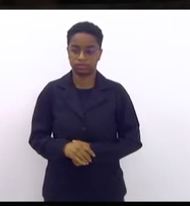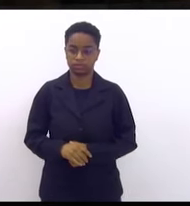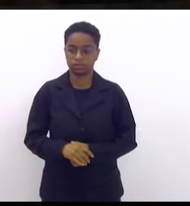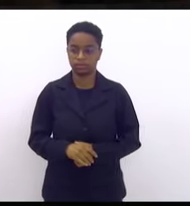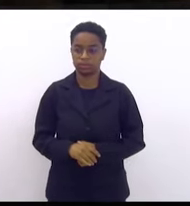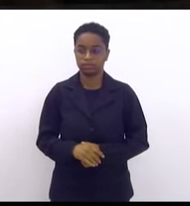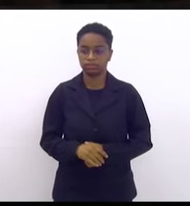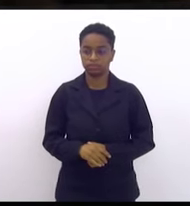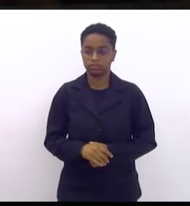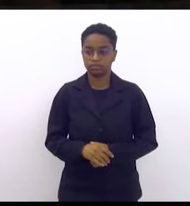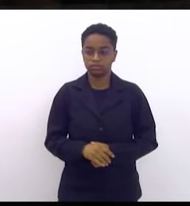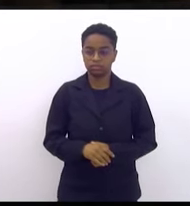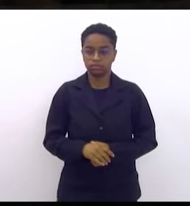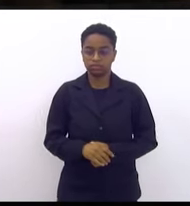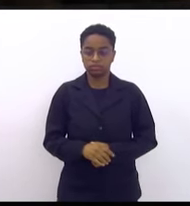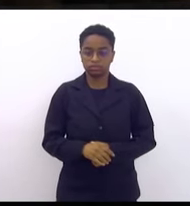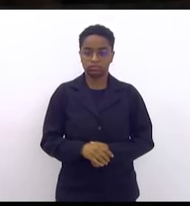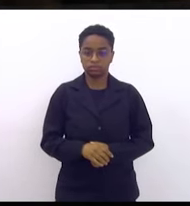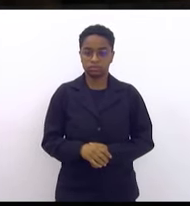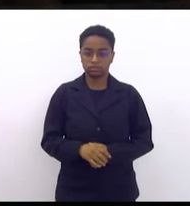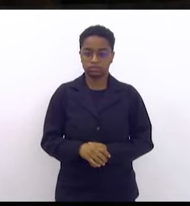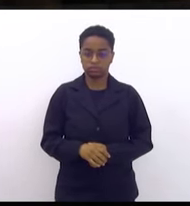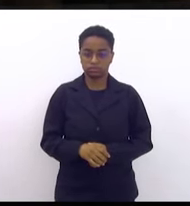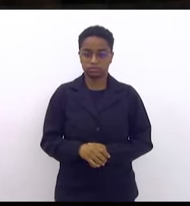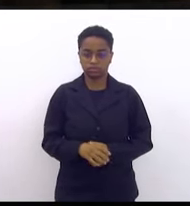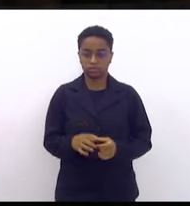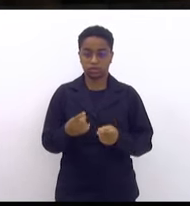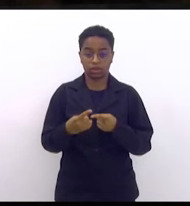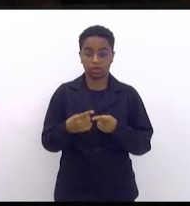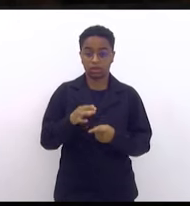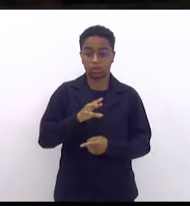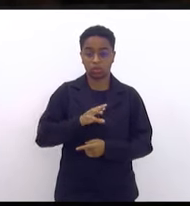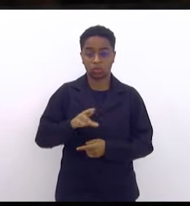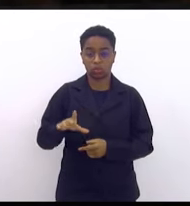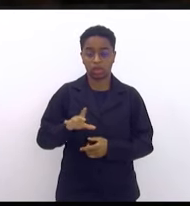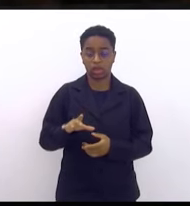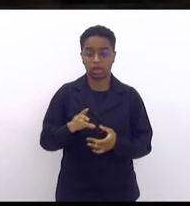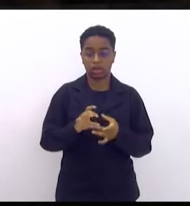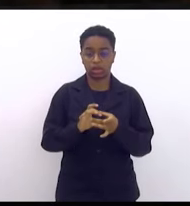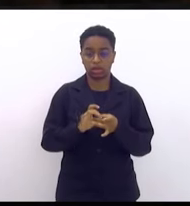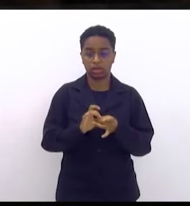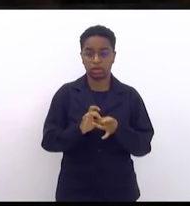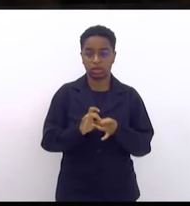não era a soltura, senhor presidente, do